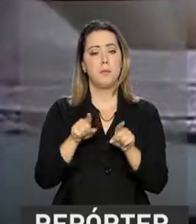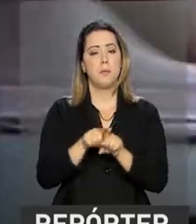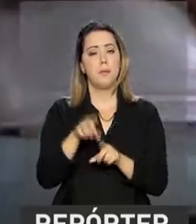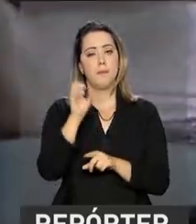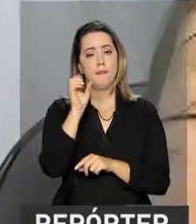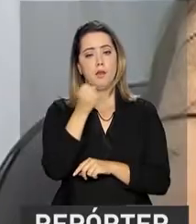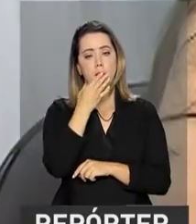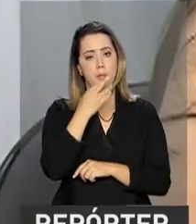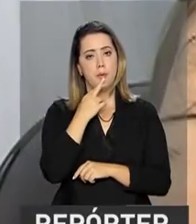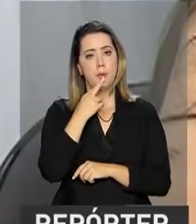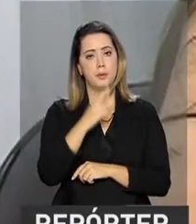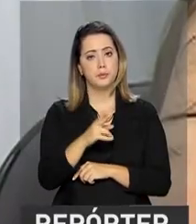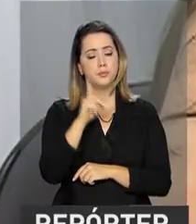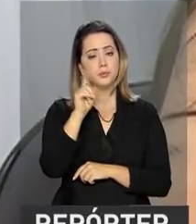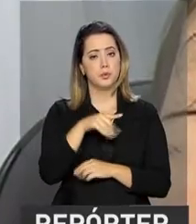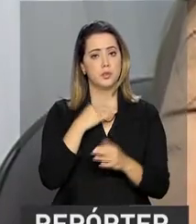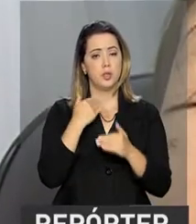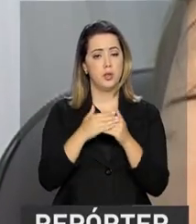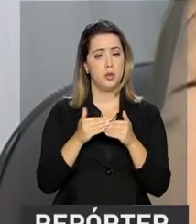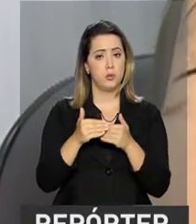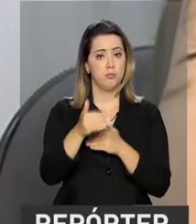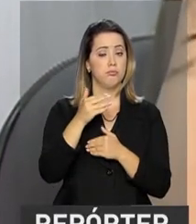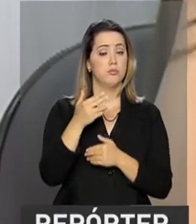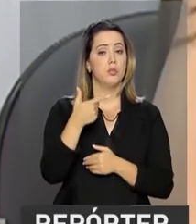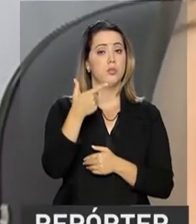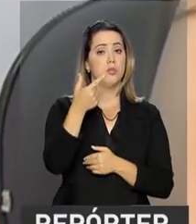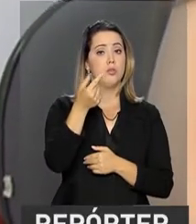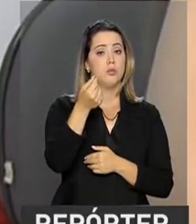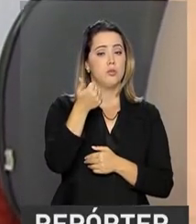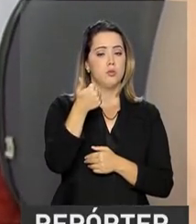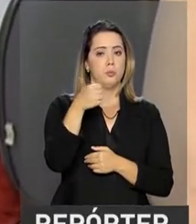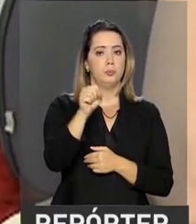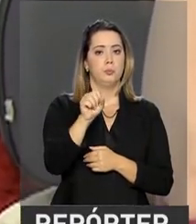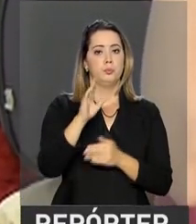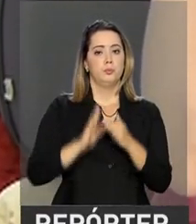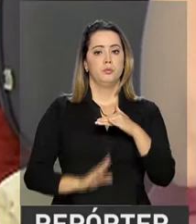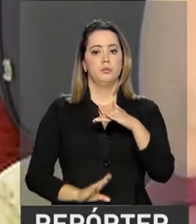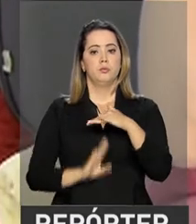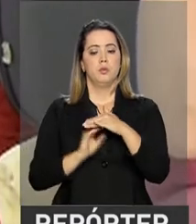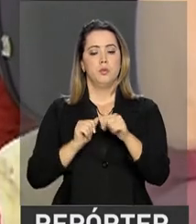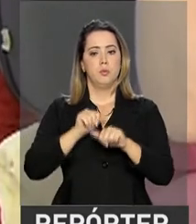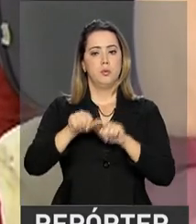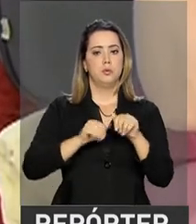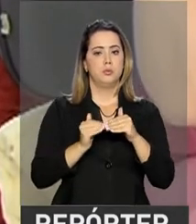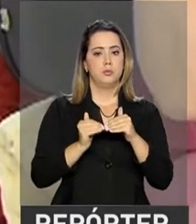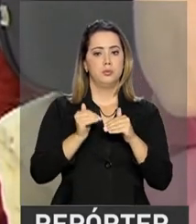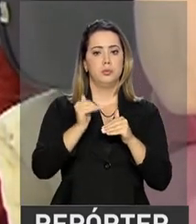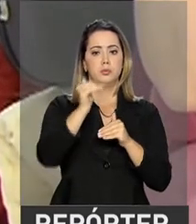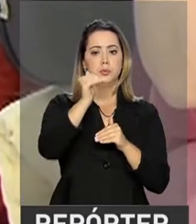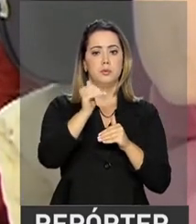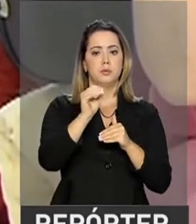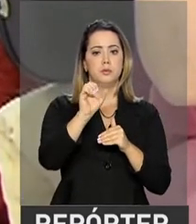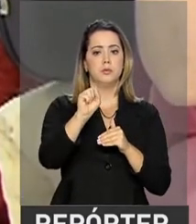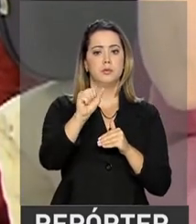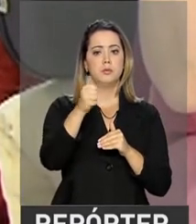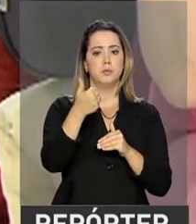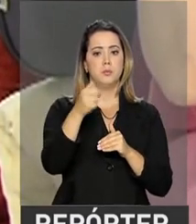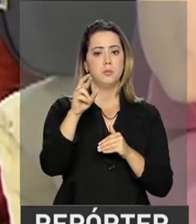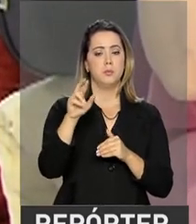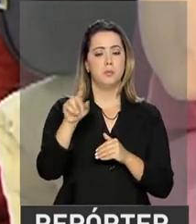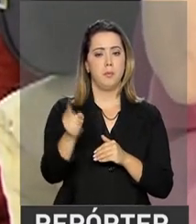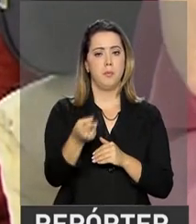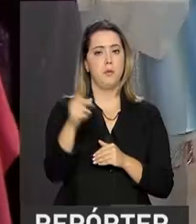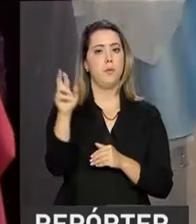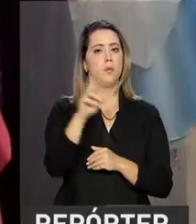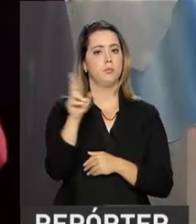boa notícia é que a partir de 2018 o valor limite será alterado vai passar para 81 mil